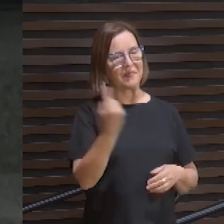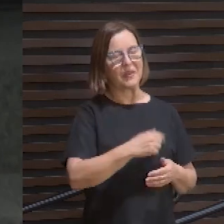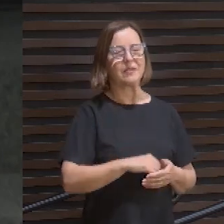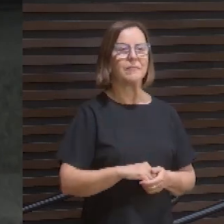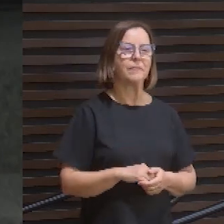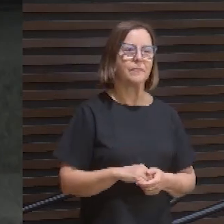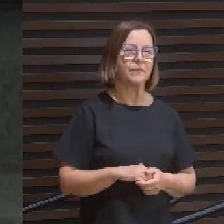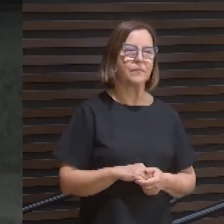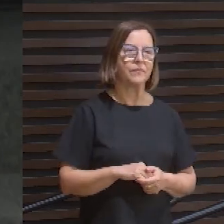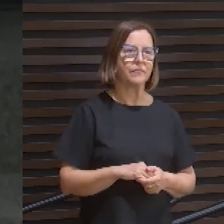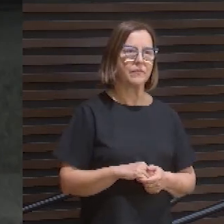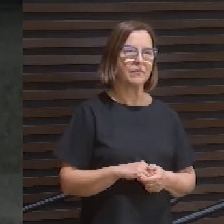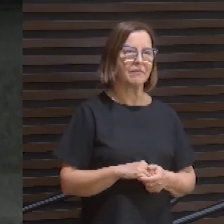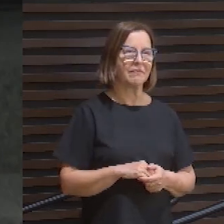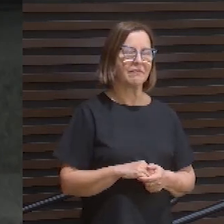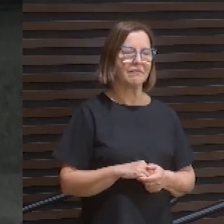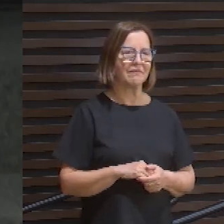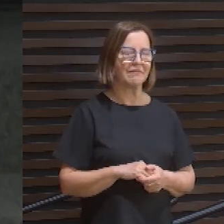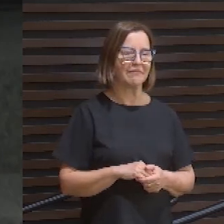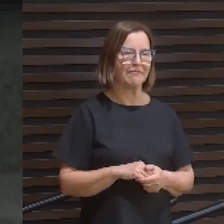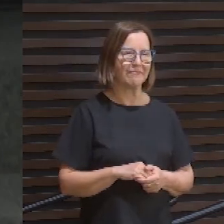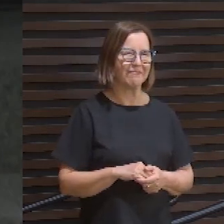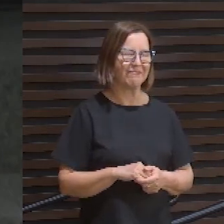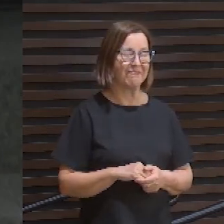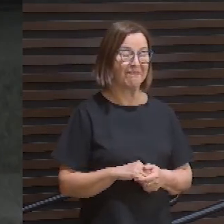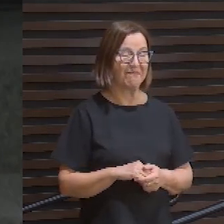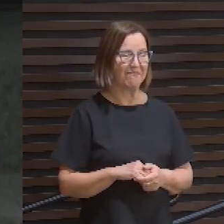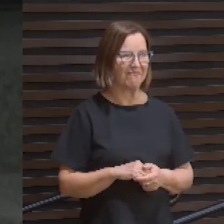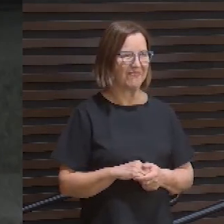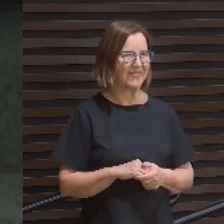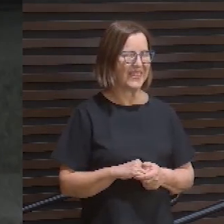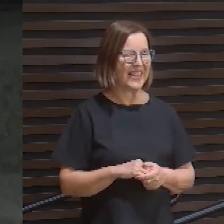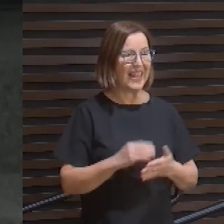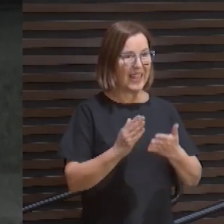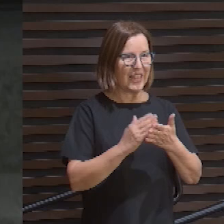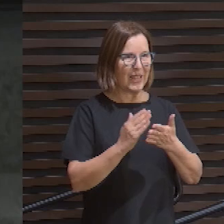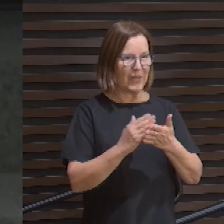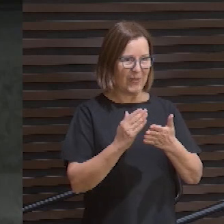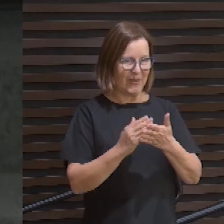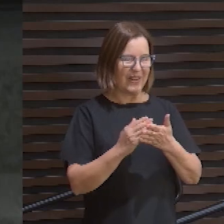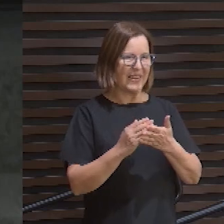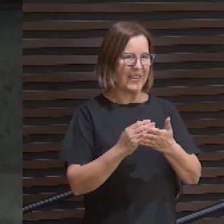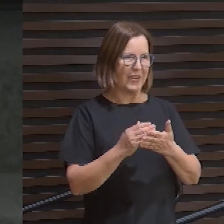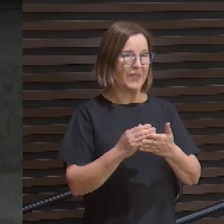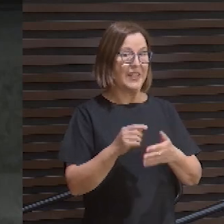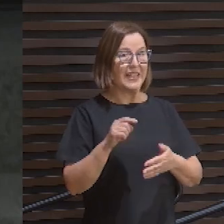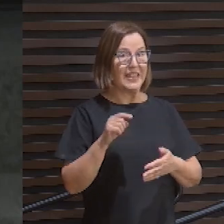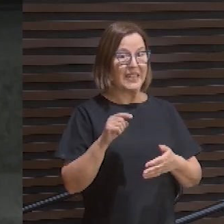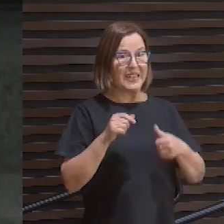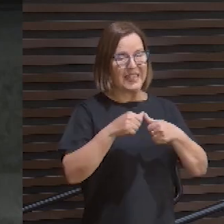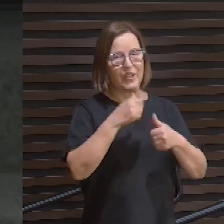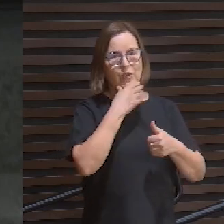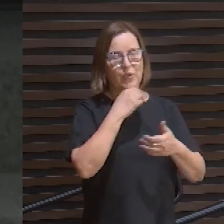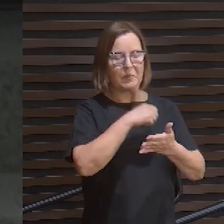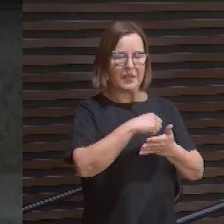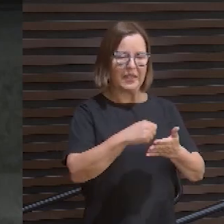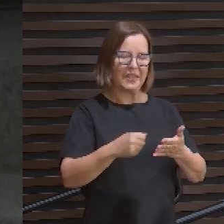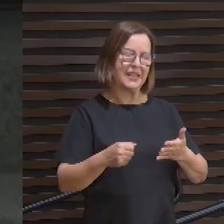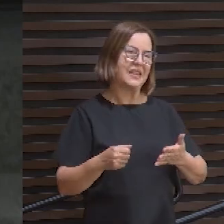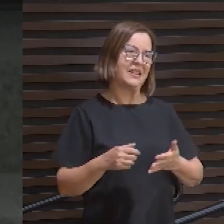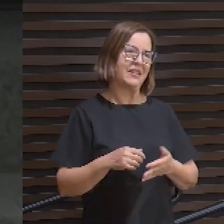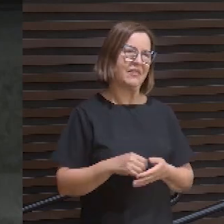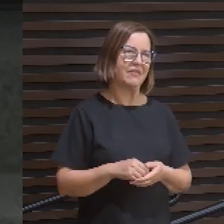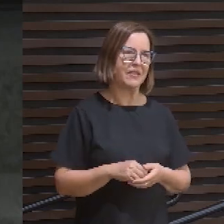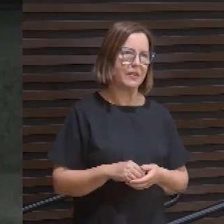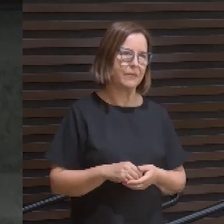De Resurrectione Carnis, é o livro que ele escreveu. Tem todos aqui com as suas